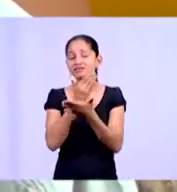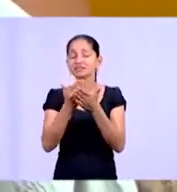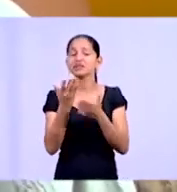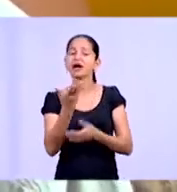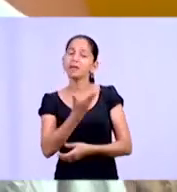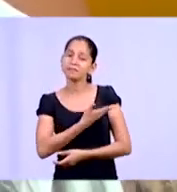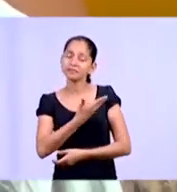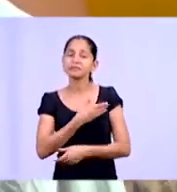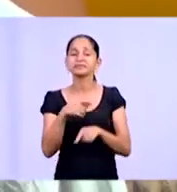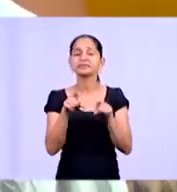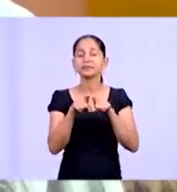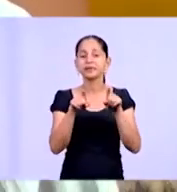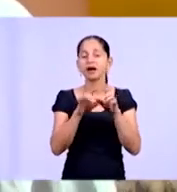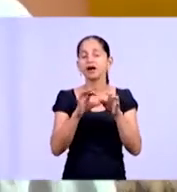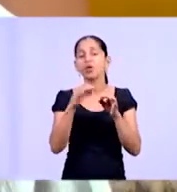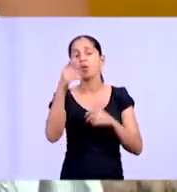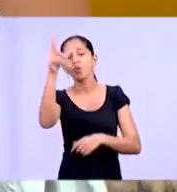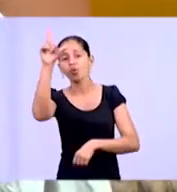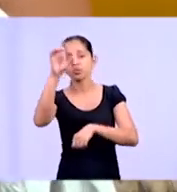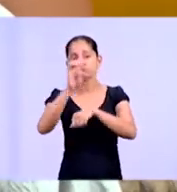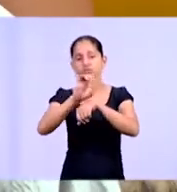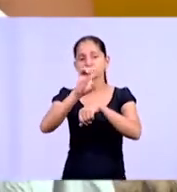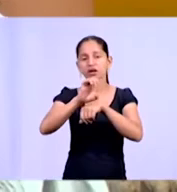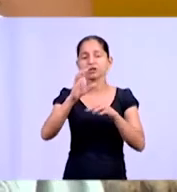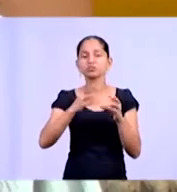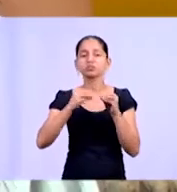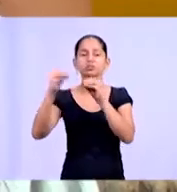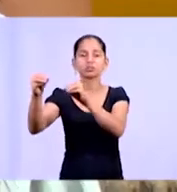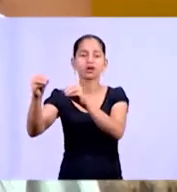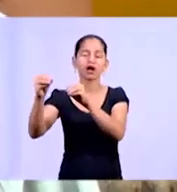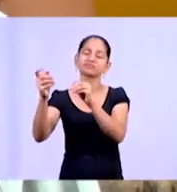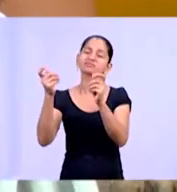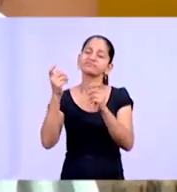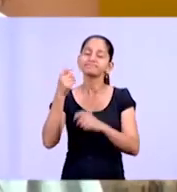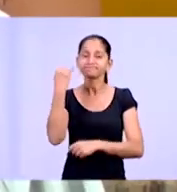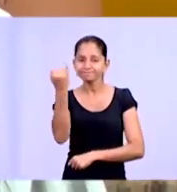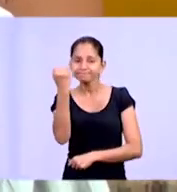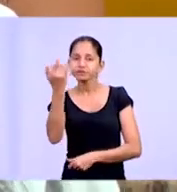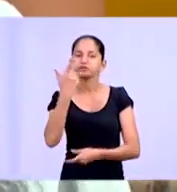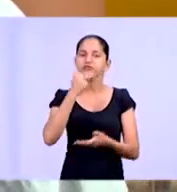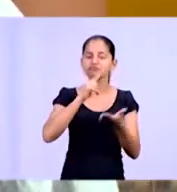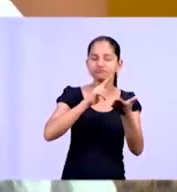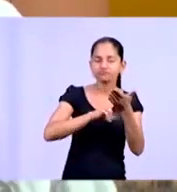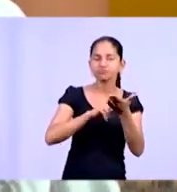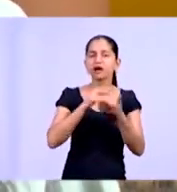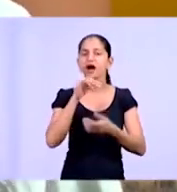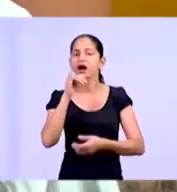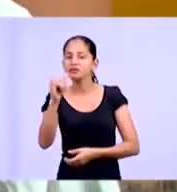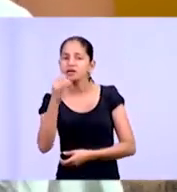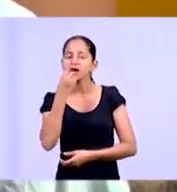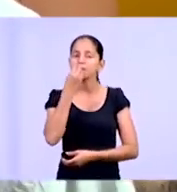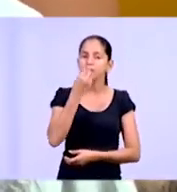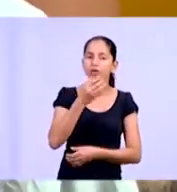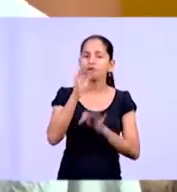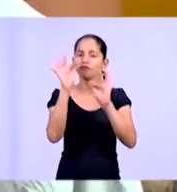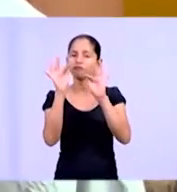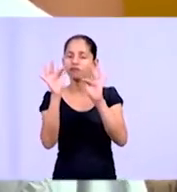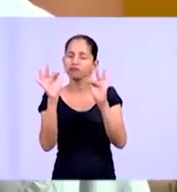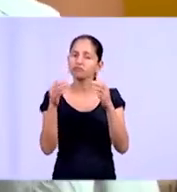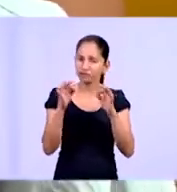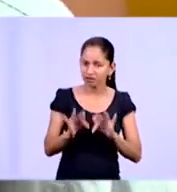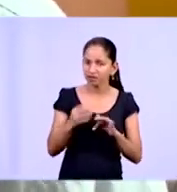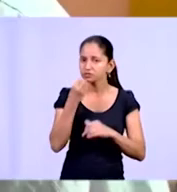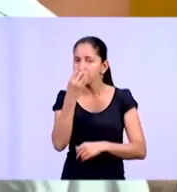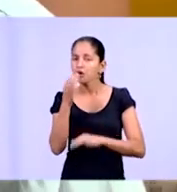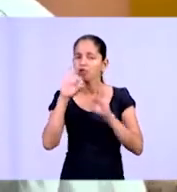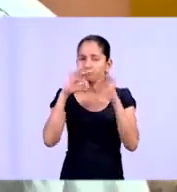que às vezes residiam em outros estados, né, a gente enviava correspondência para dar notícia da família e